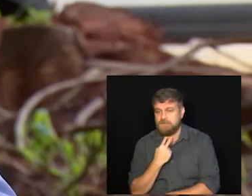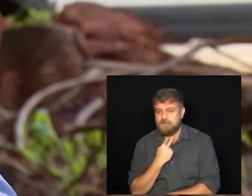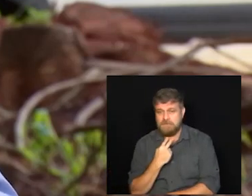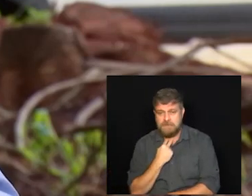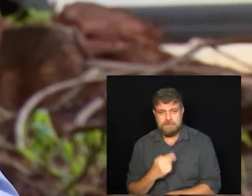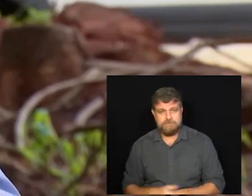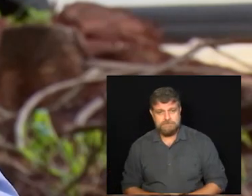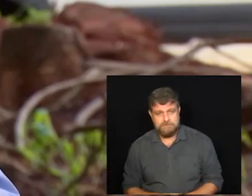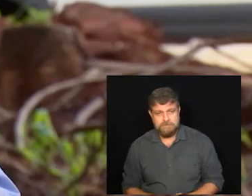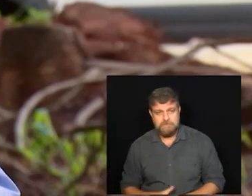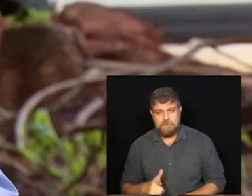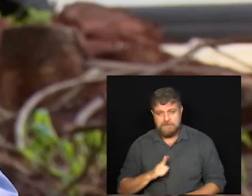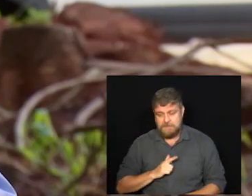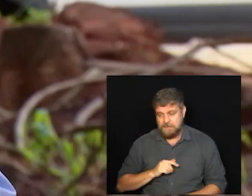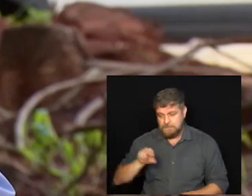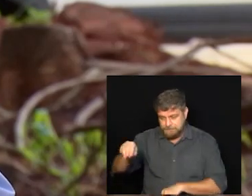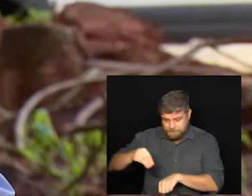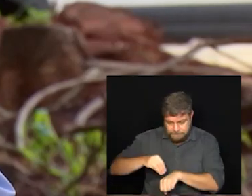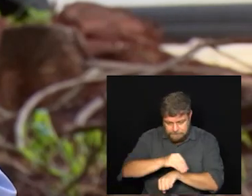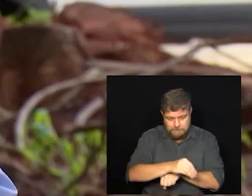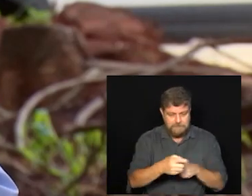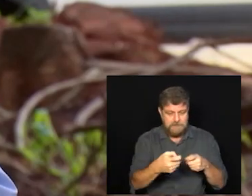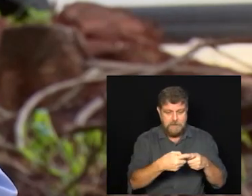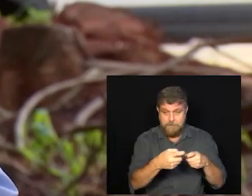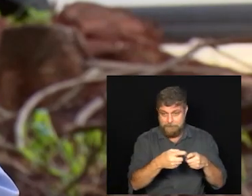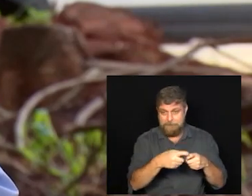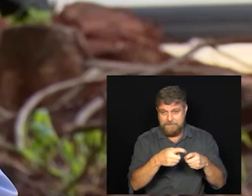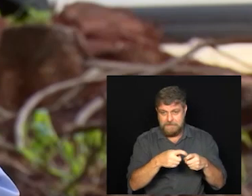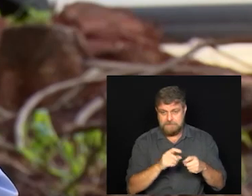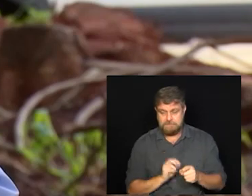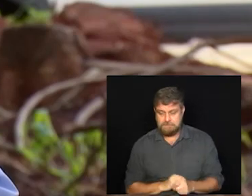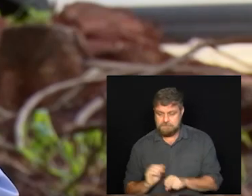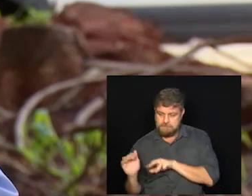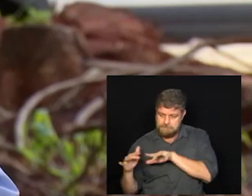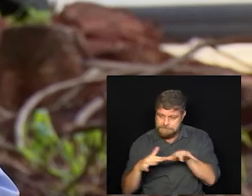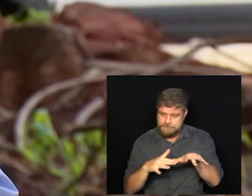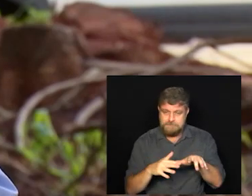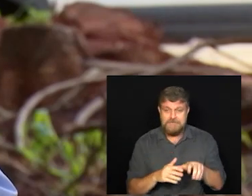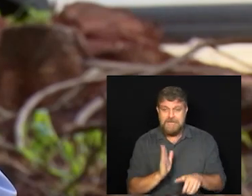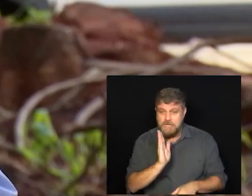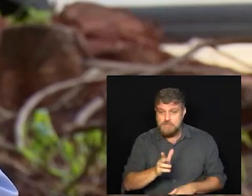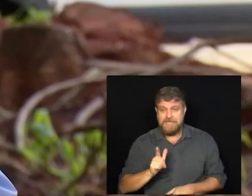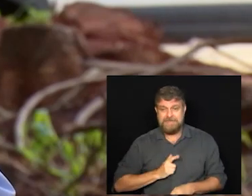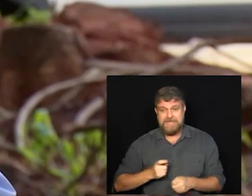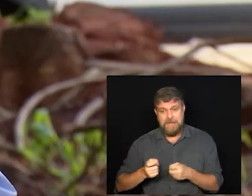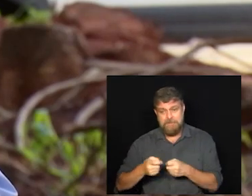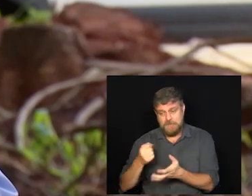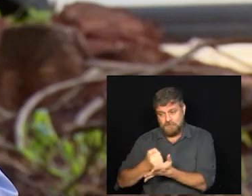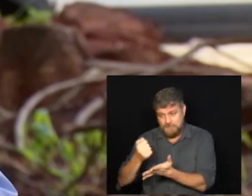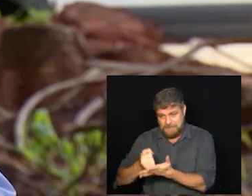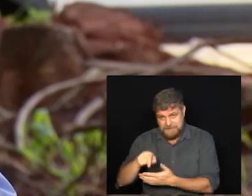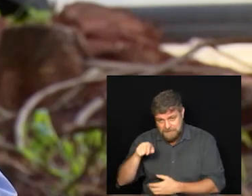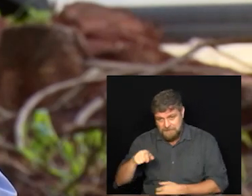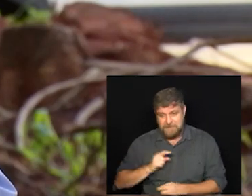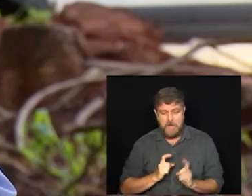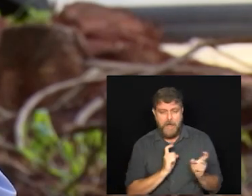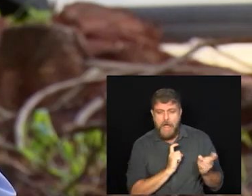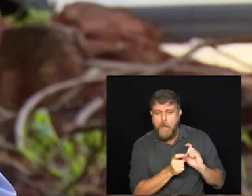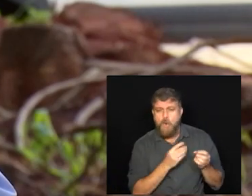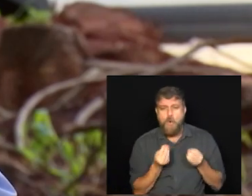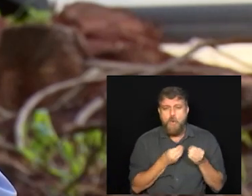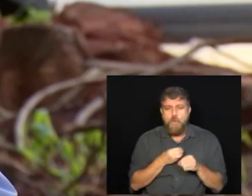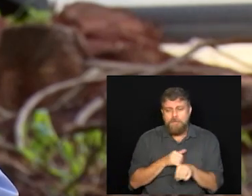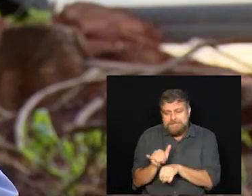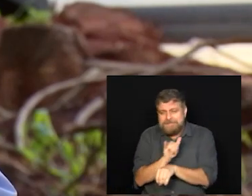Então, o que é necessário é a realocação da equipe que já dispomos no hospital. Então, essa reunião foi para